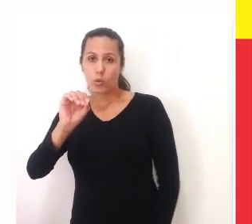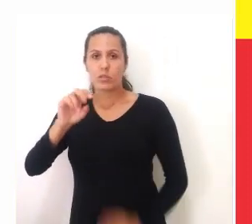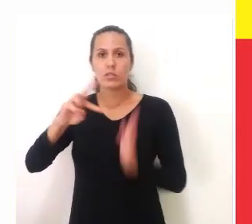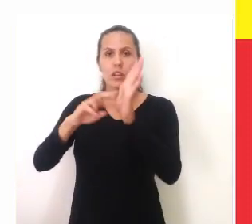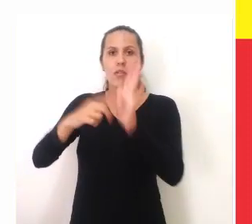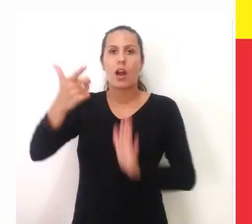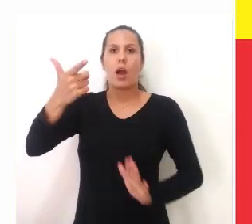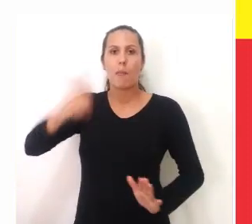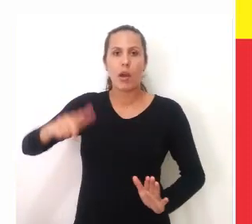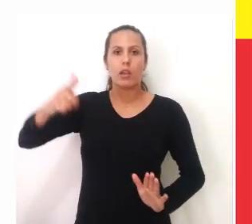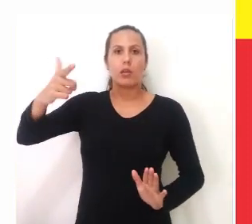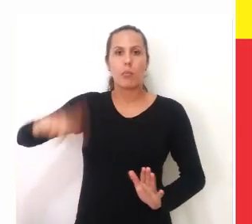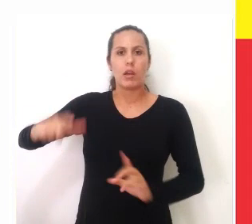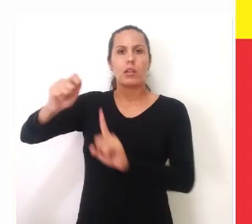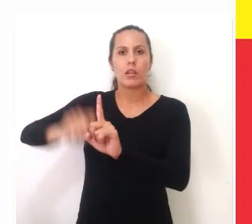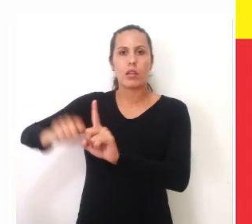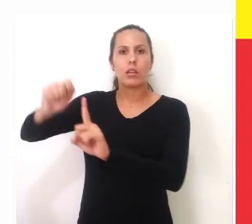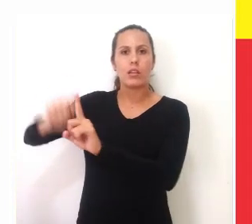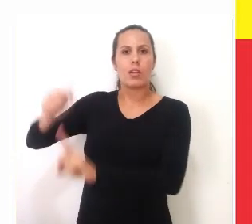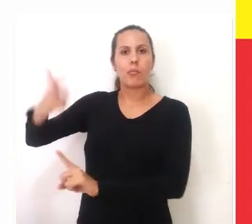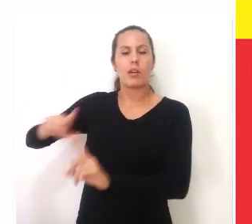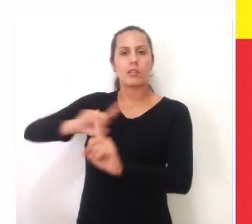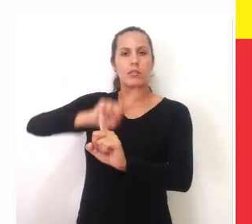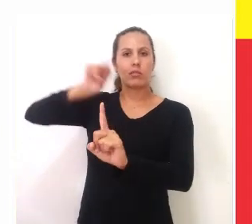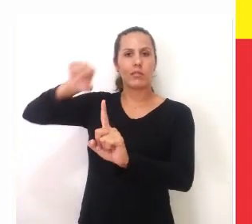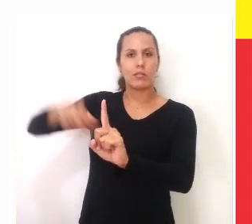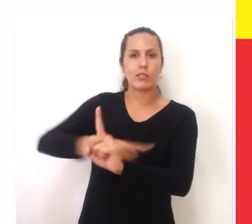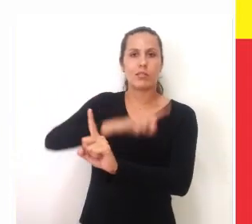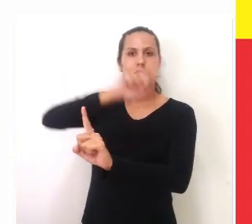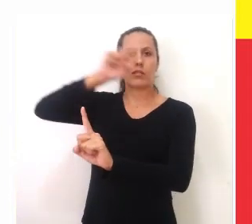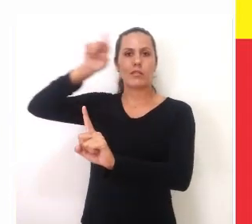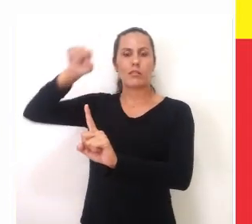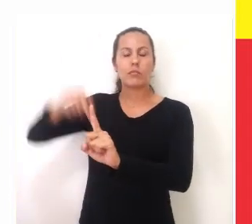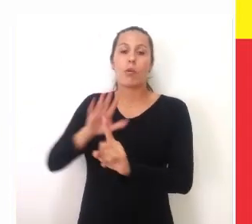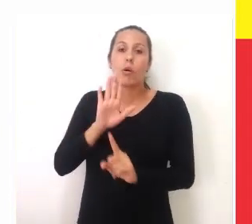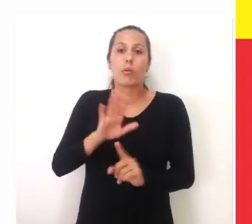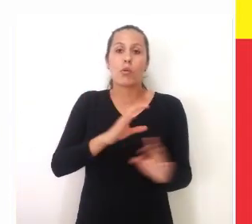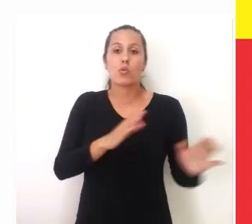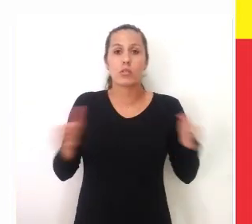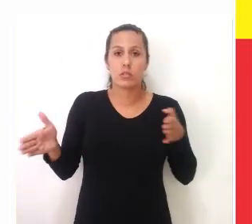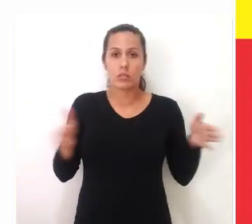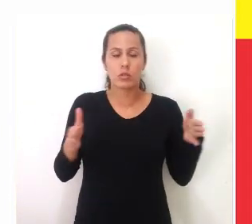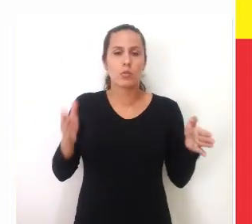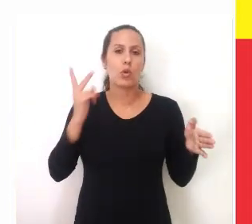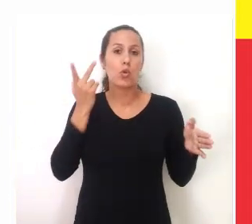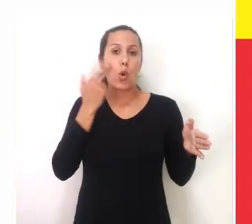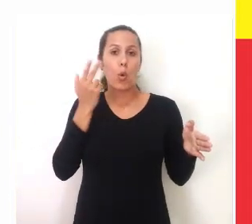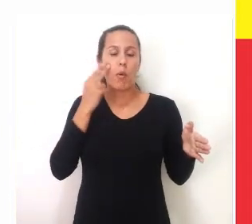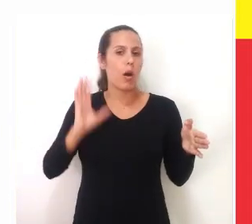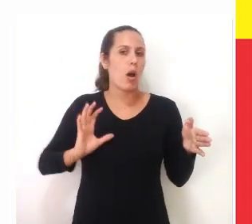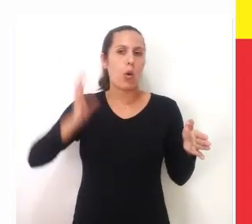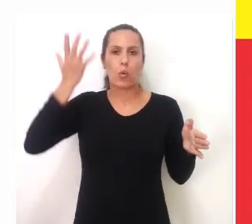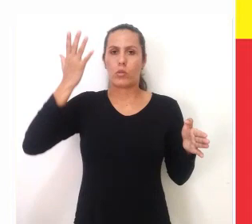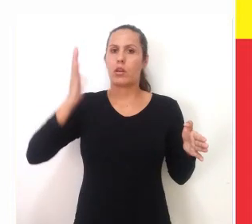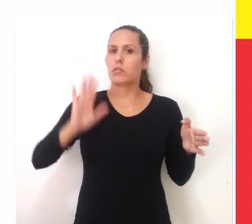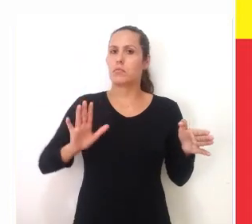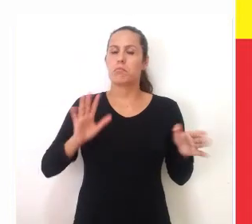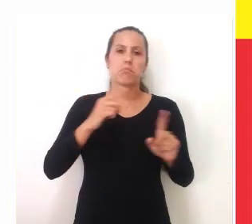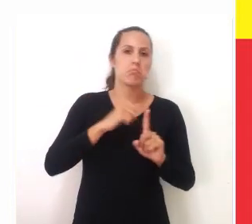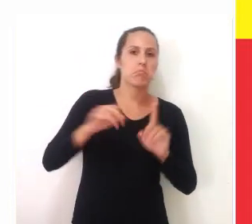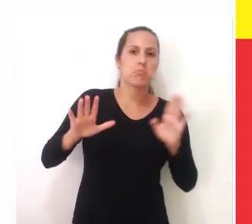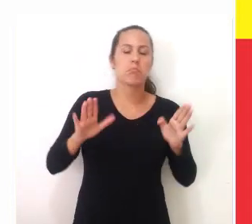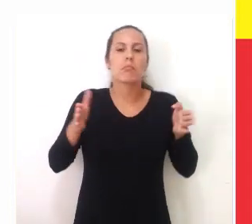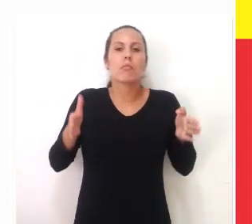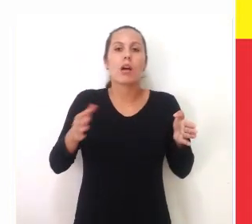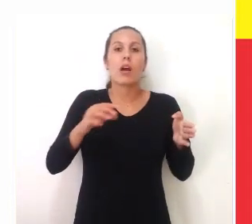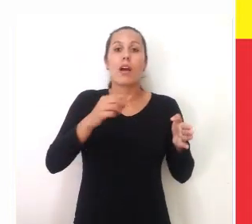se repete. O ciclo menstrual, ele ocorre normalmente, certo? Em